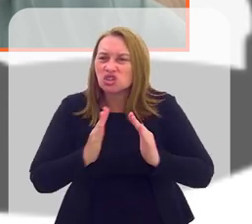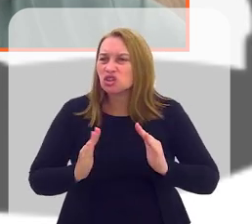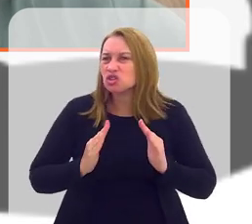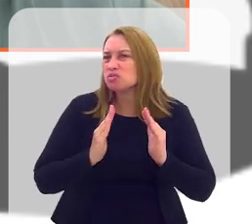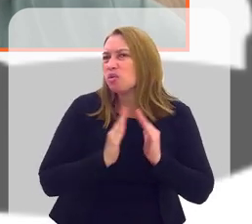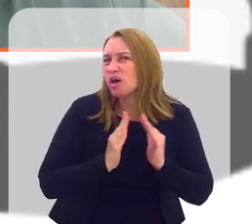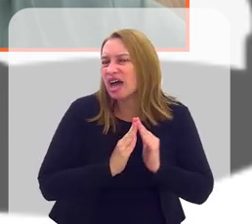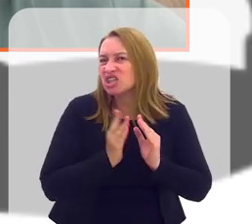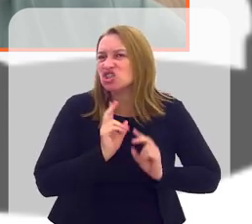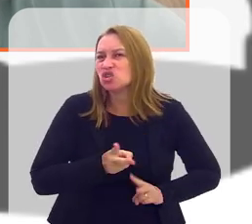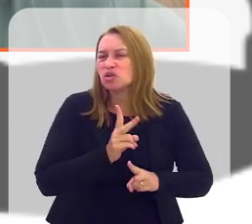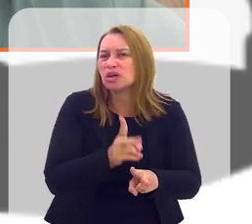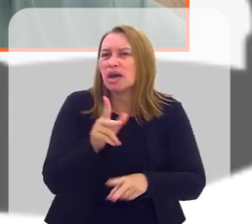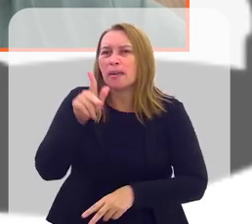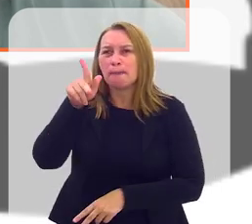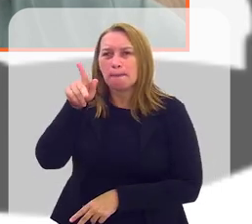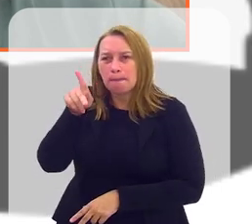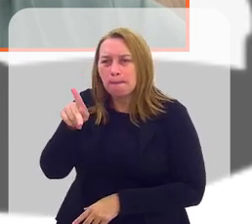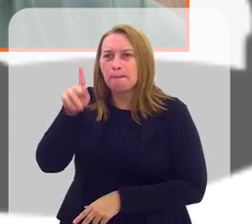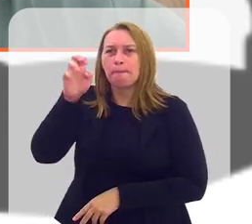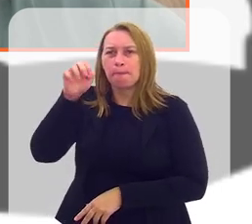domicílio contínua, né? Que é o